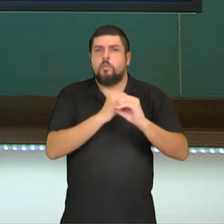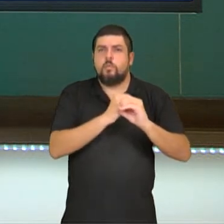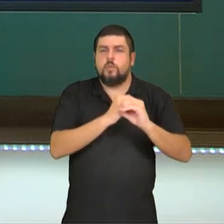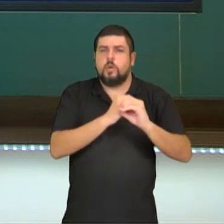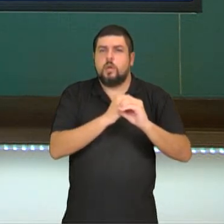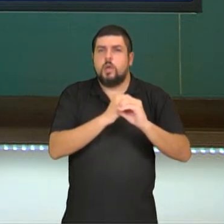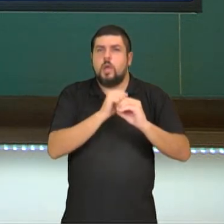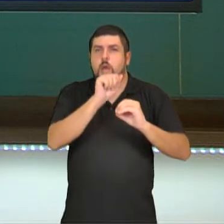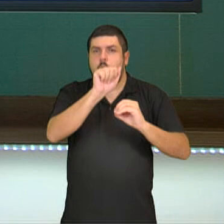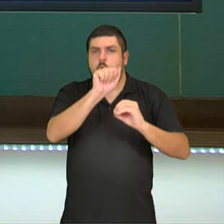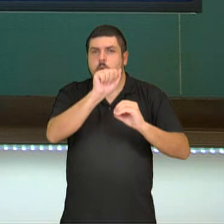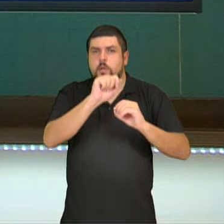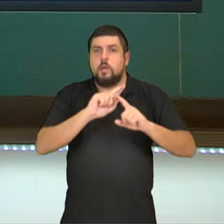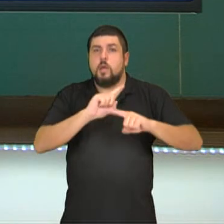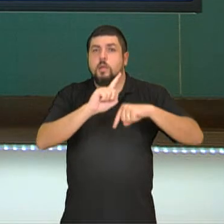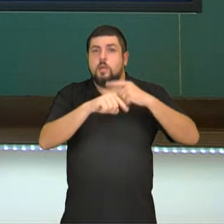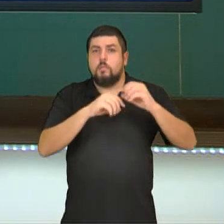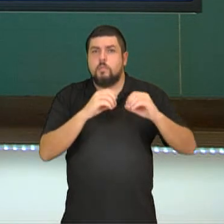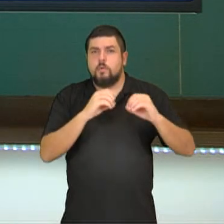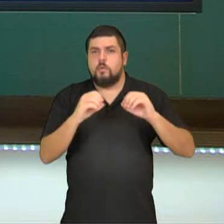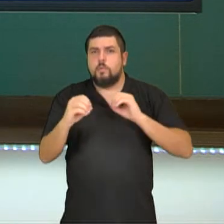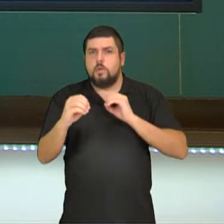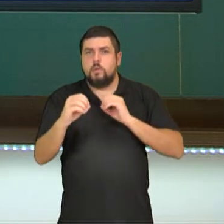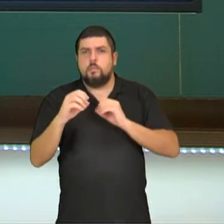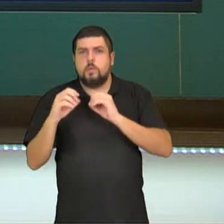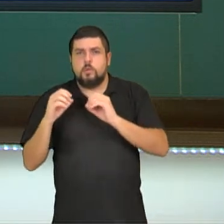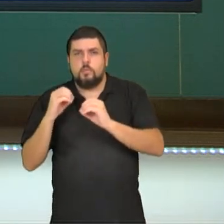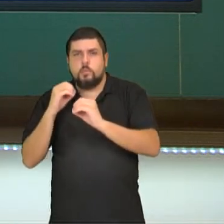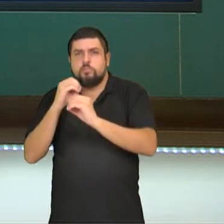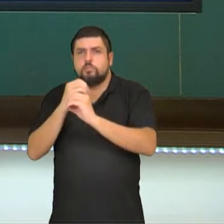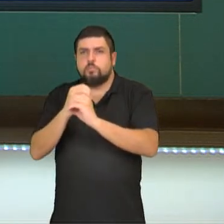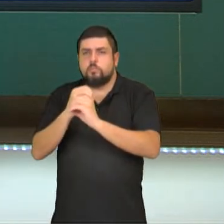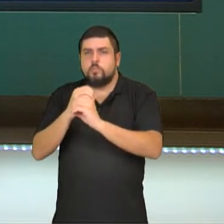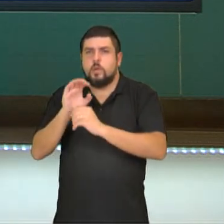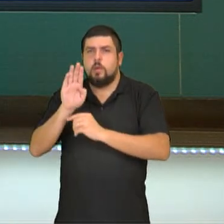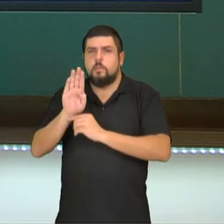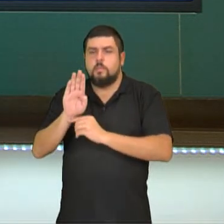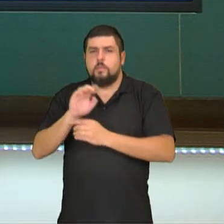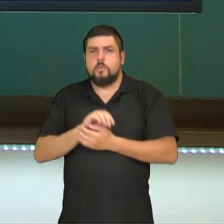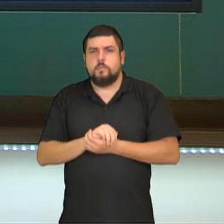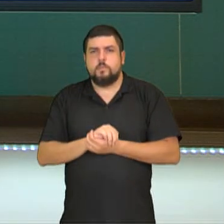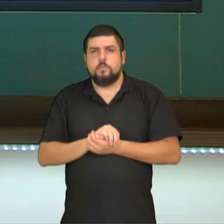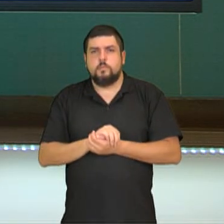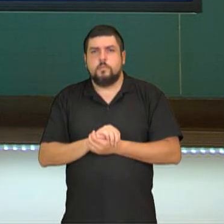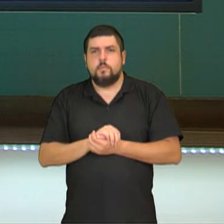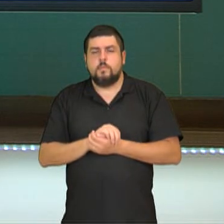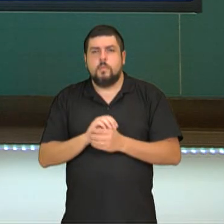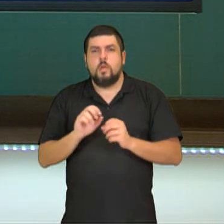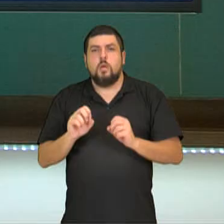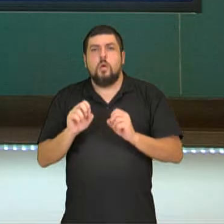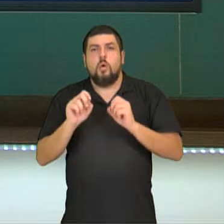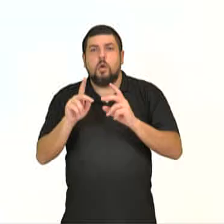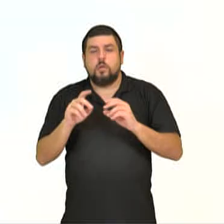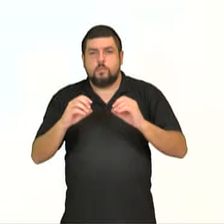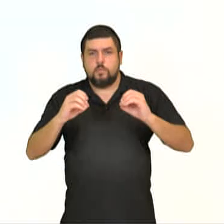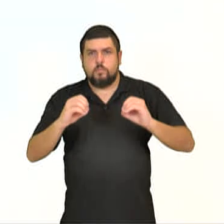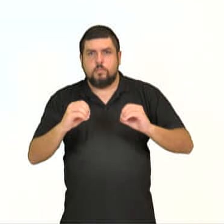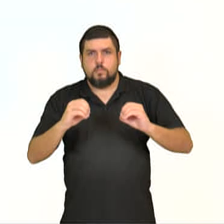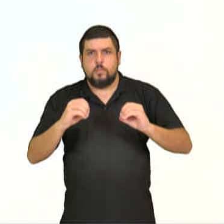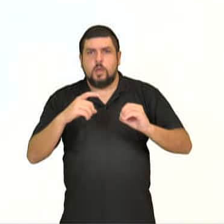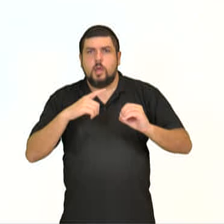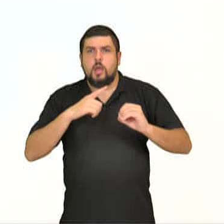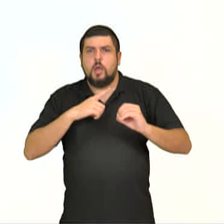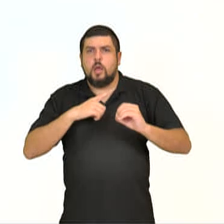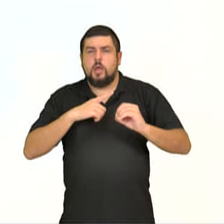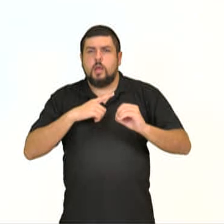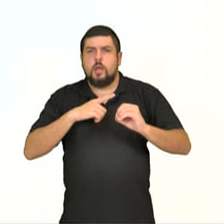com a esfera B, respectivamente, tá? A depois com a B. Todas as esferas estão presas a suportes isolantes, então não troca